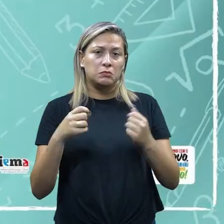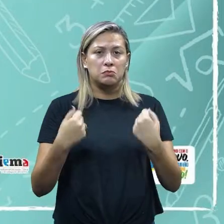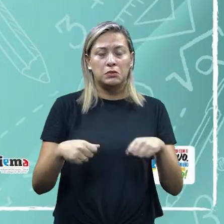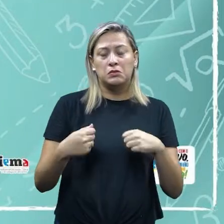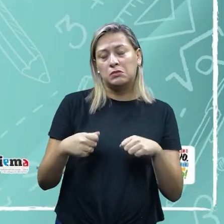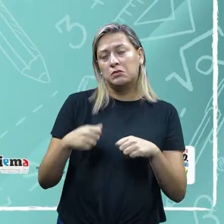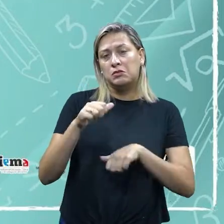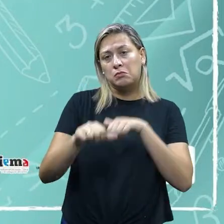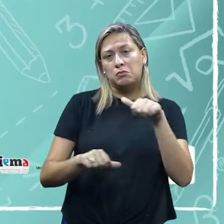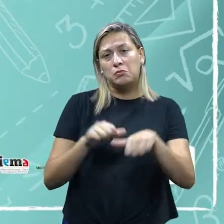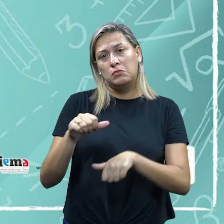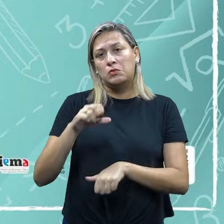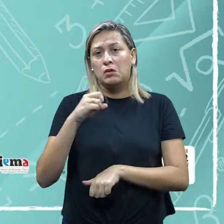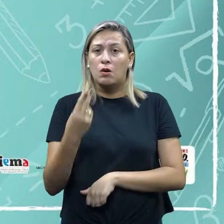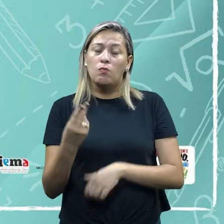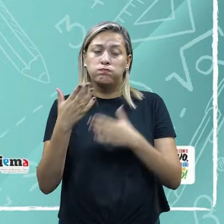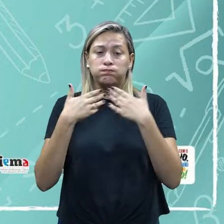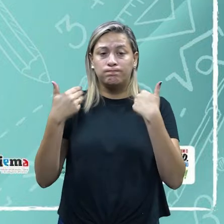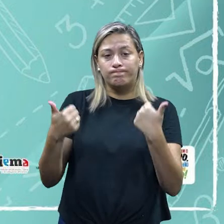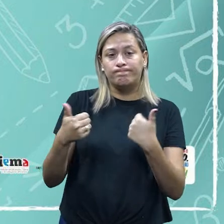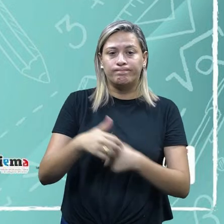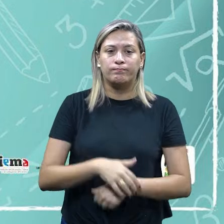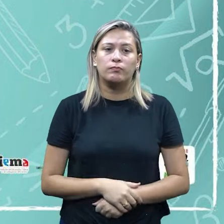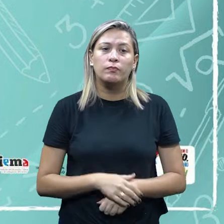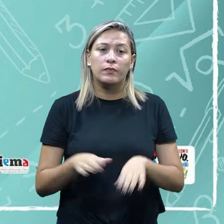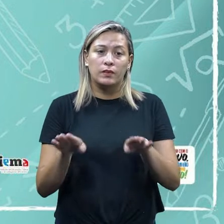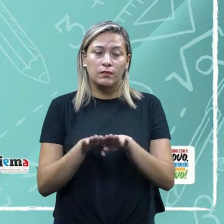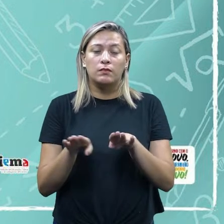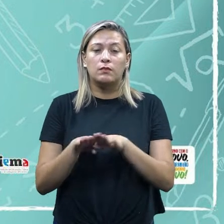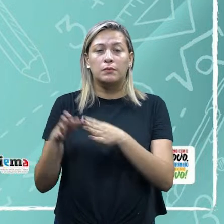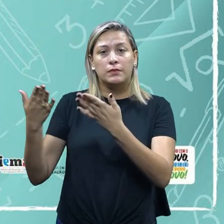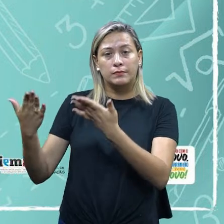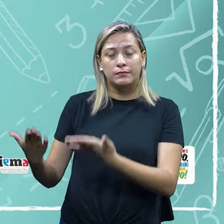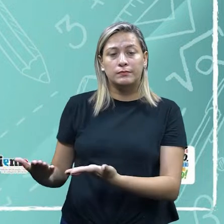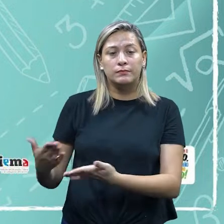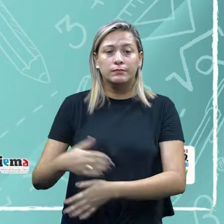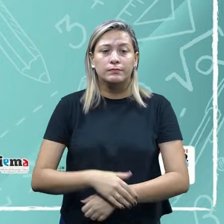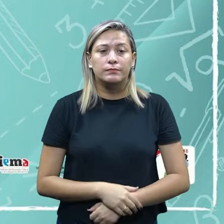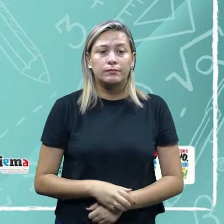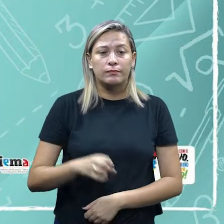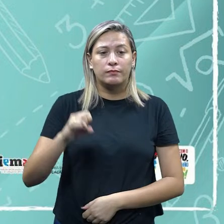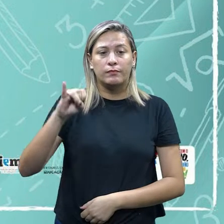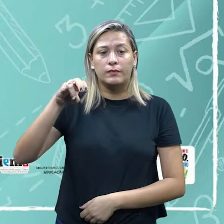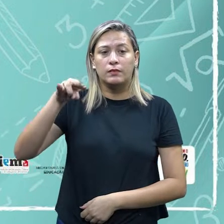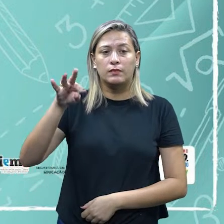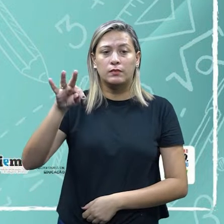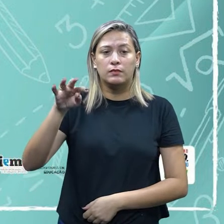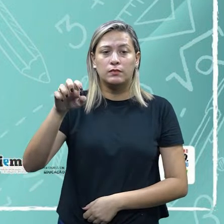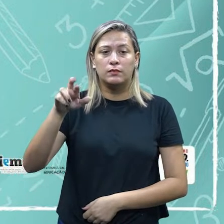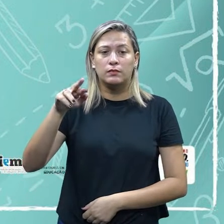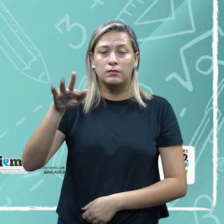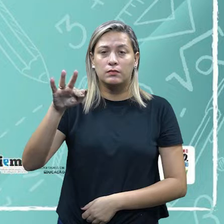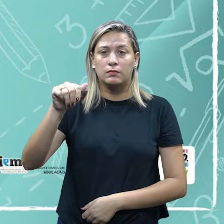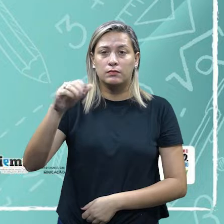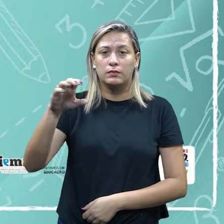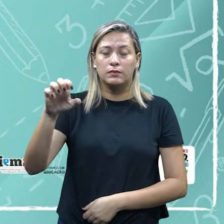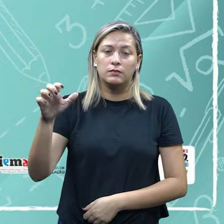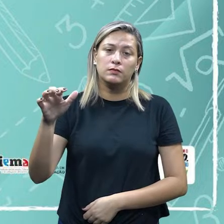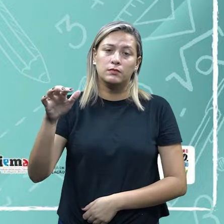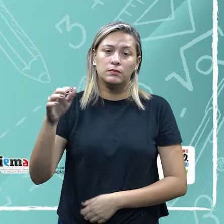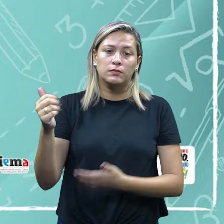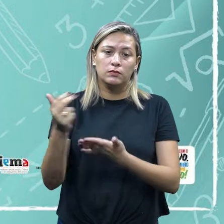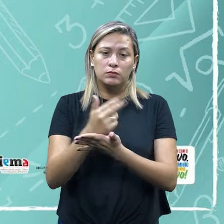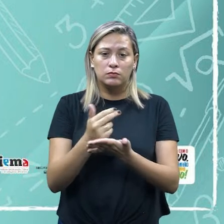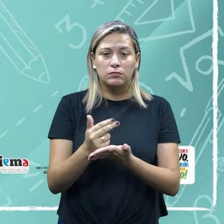certo? E aí a gente fala um pouco aqui sobre a interface gráfica, né? Quando a gente inicia o programa, né, o AutoCAD, a tela inicial que se apresenta